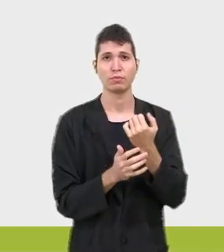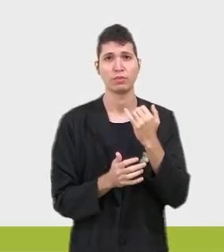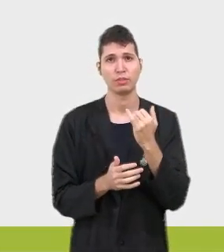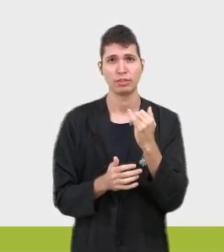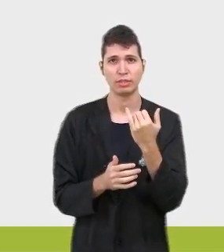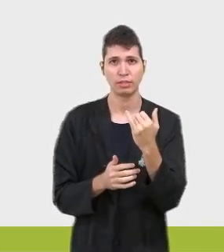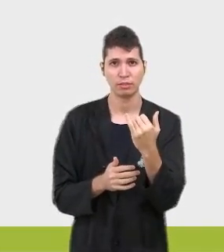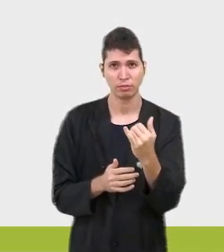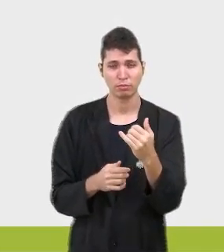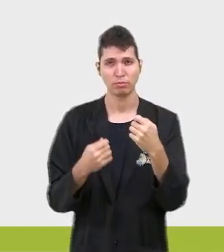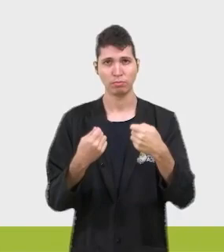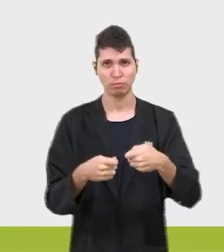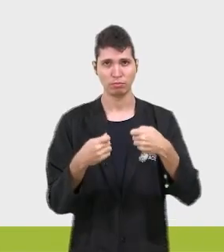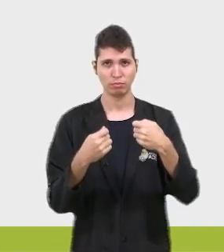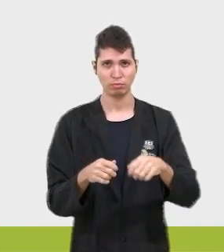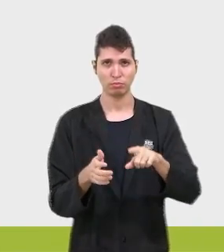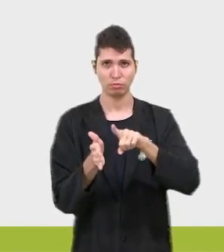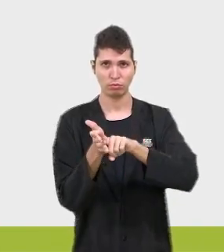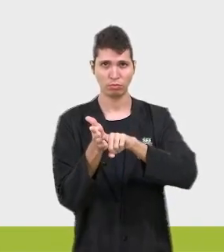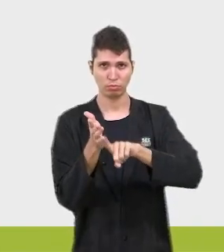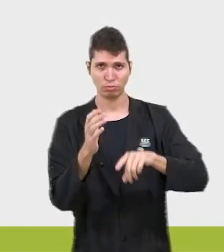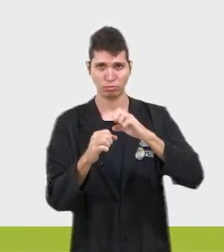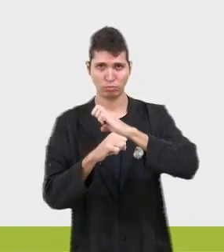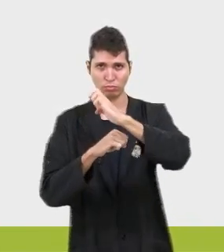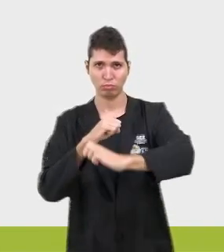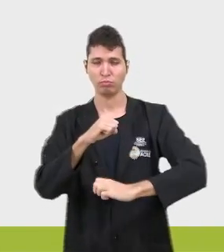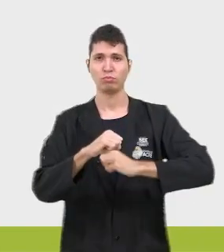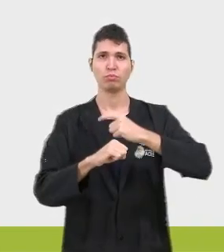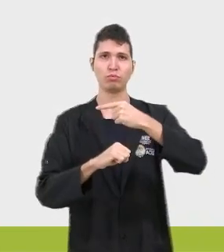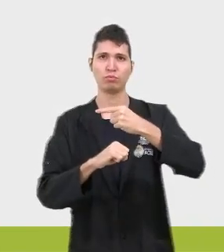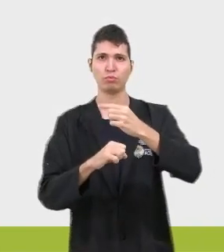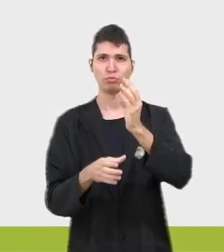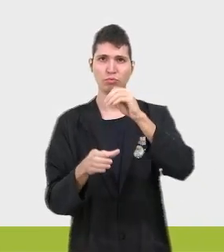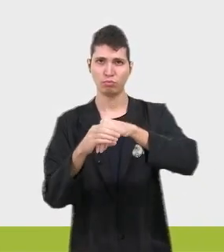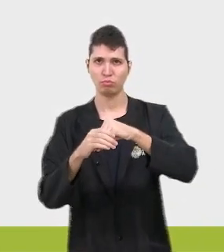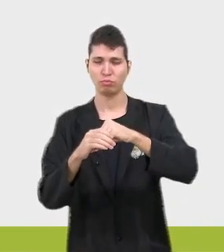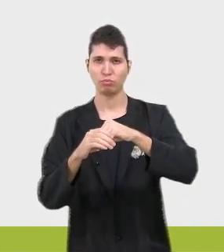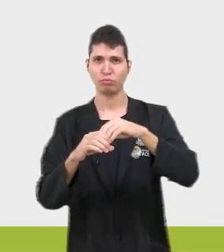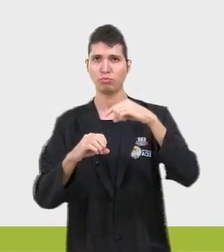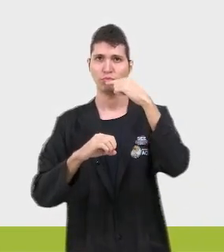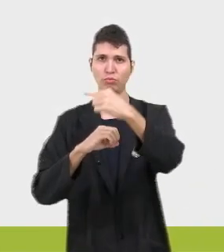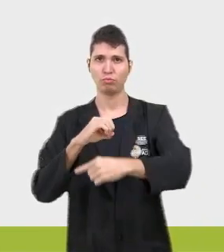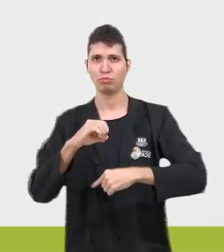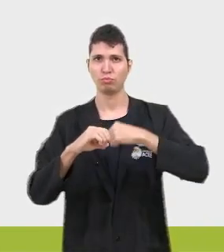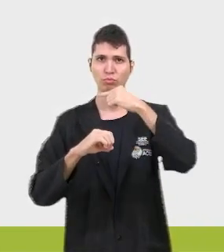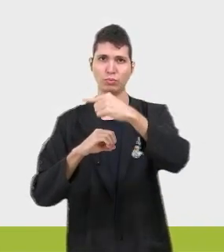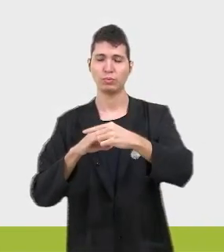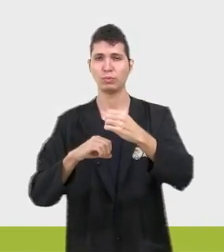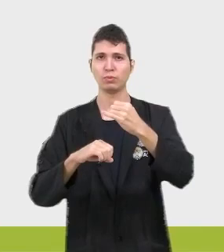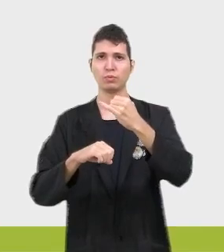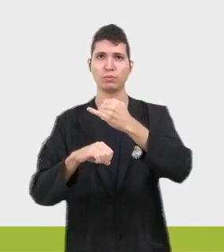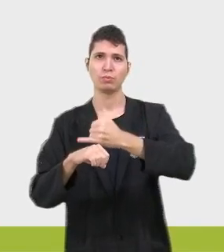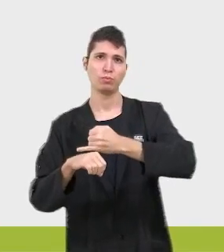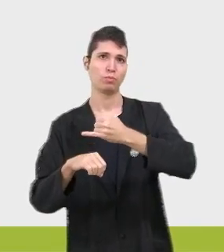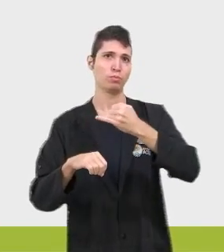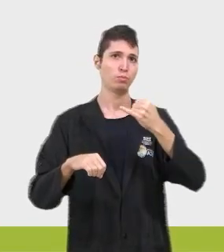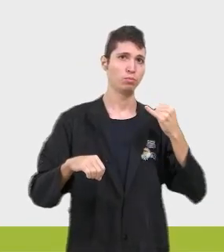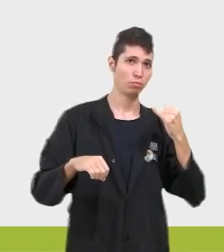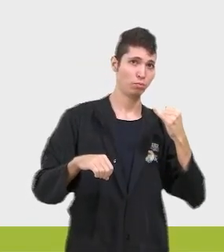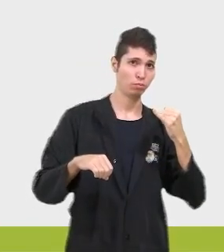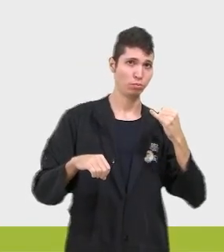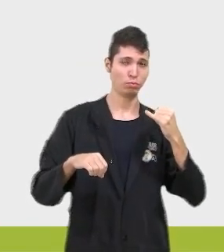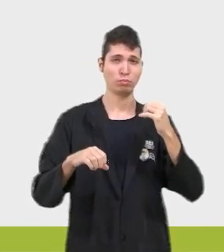energia necessária para retirar um elétron de um átomo ou íon no estado gasoso. Ou seja,